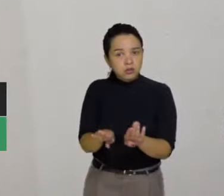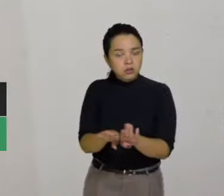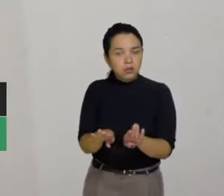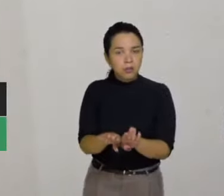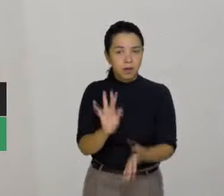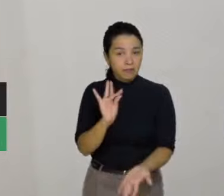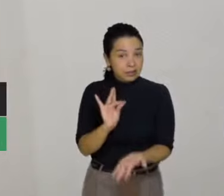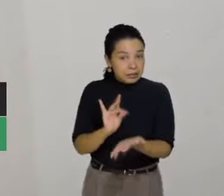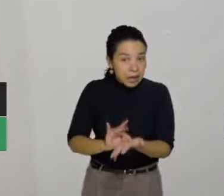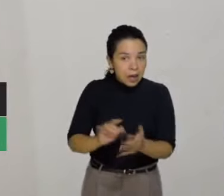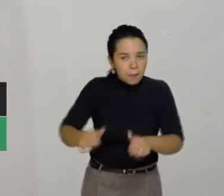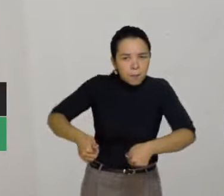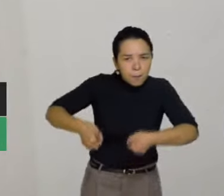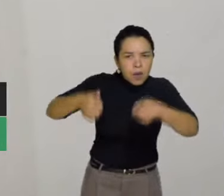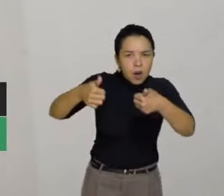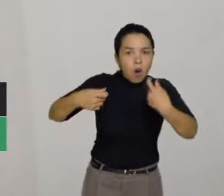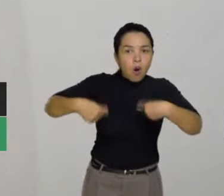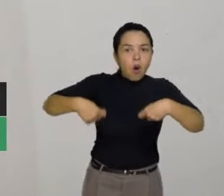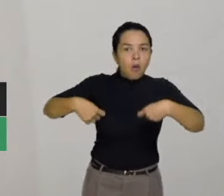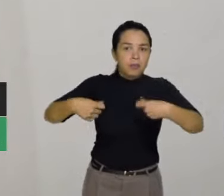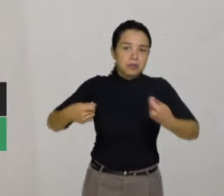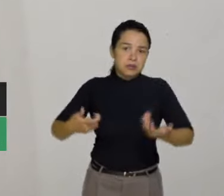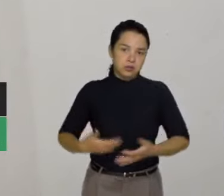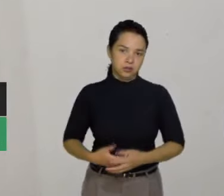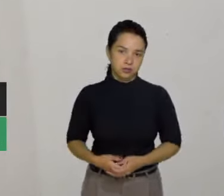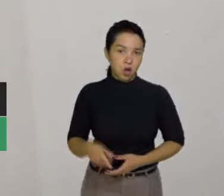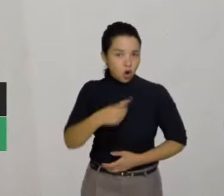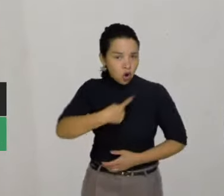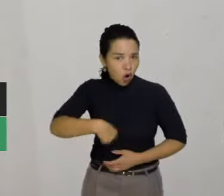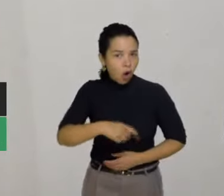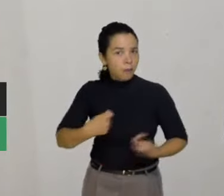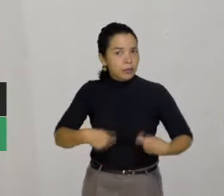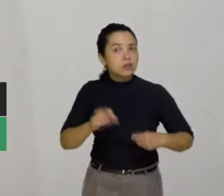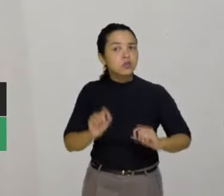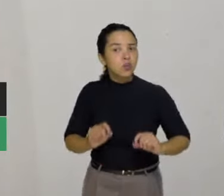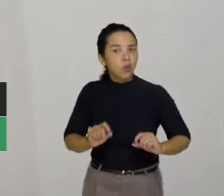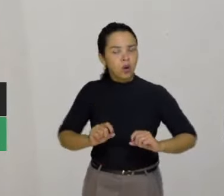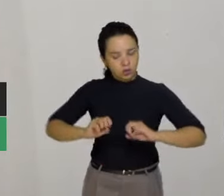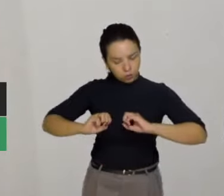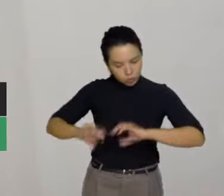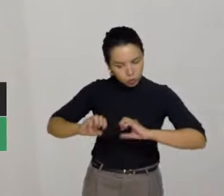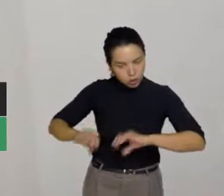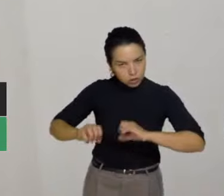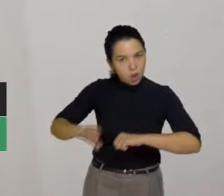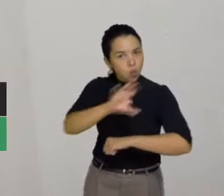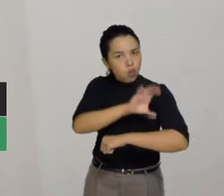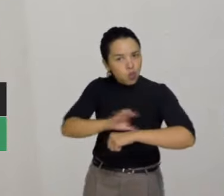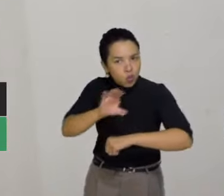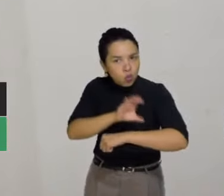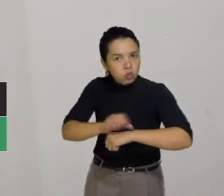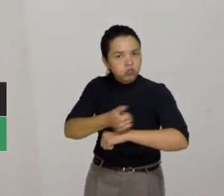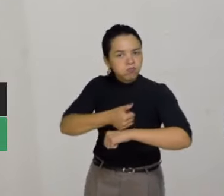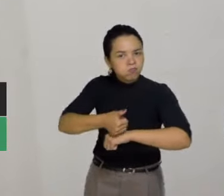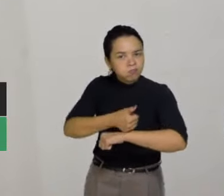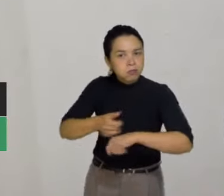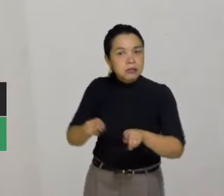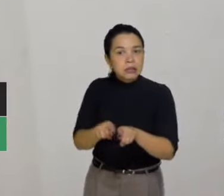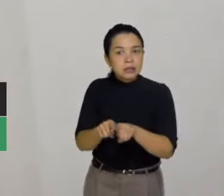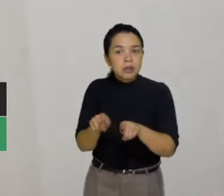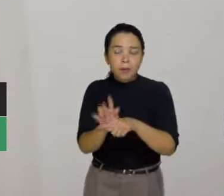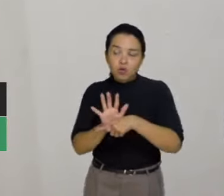seja melhor do que é hoje, precisamos de educação, de formação e de um horizonte para os nossos